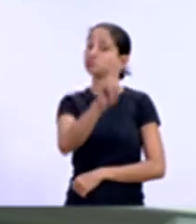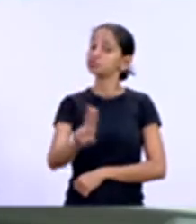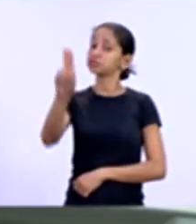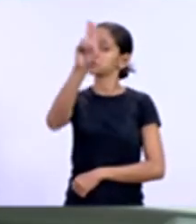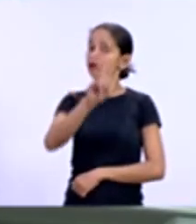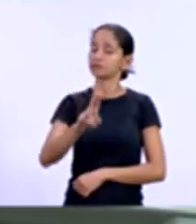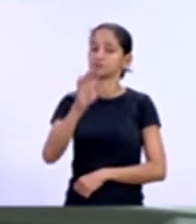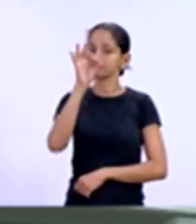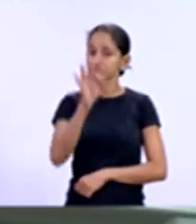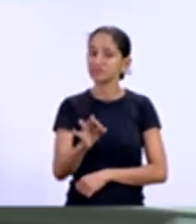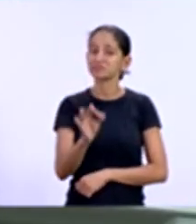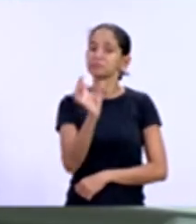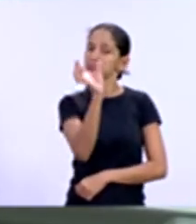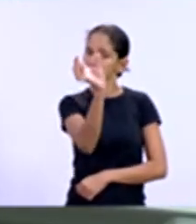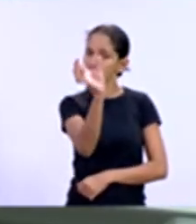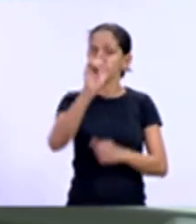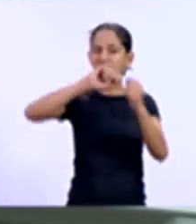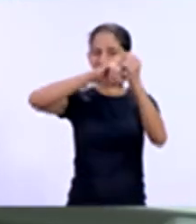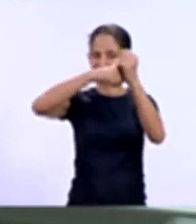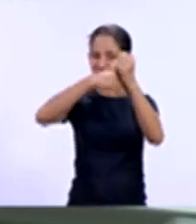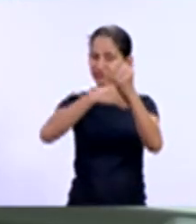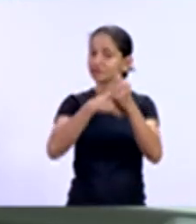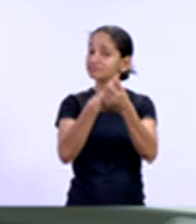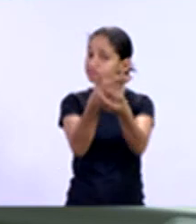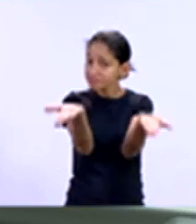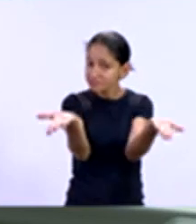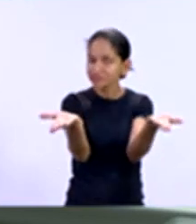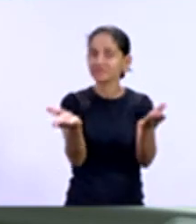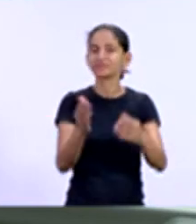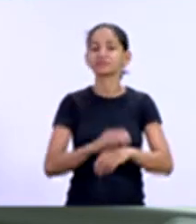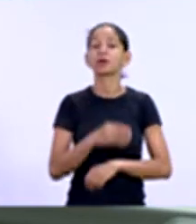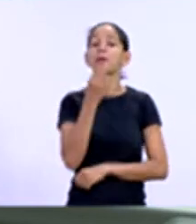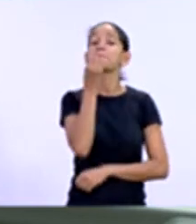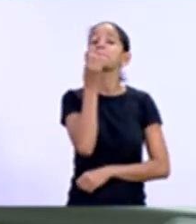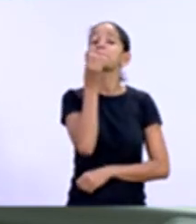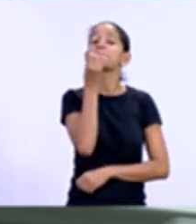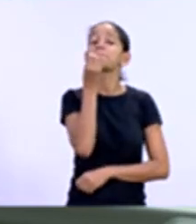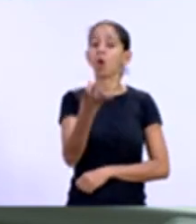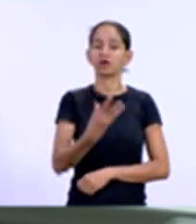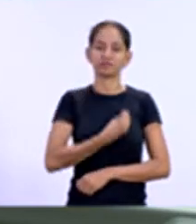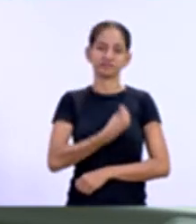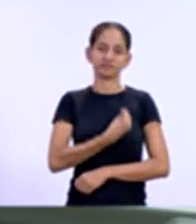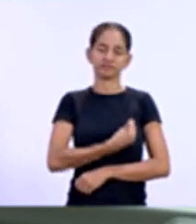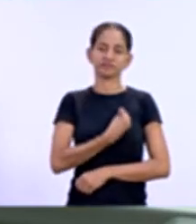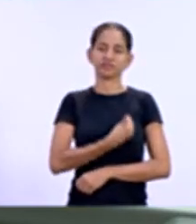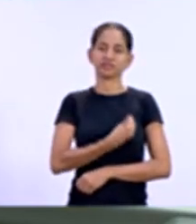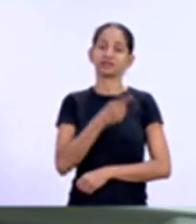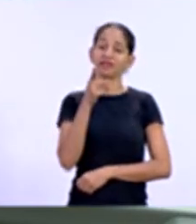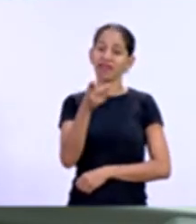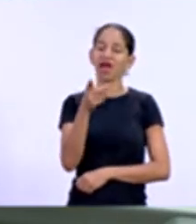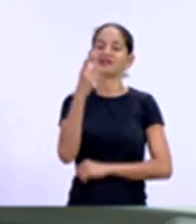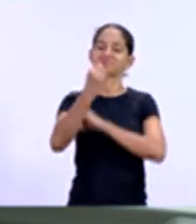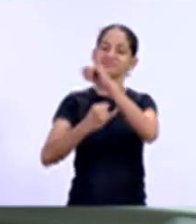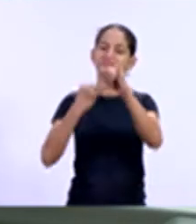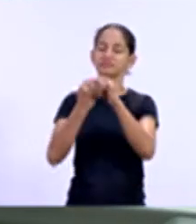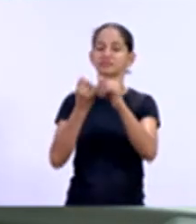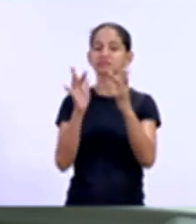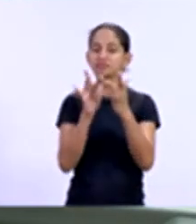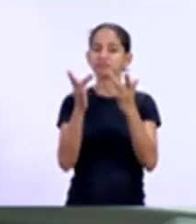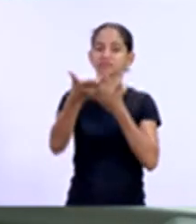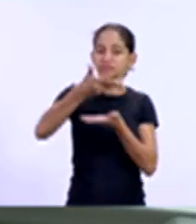ótima palavra-chave, né, que o professor deixou aqui para nós. A boa convivência no mundo virtual. Então, você